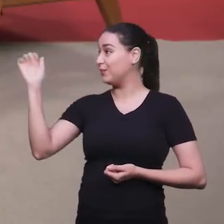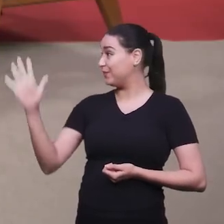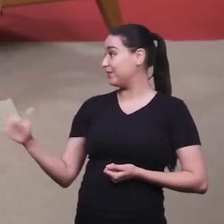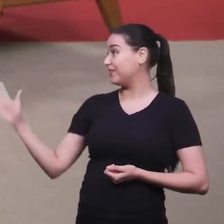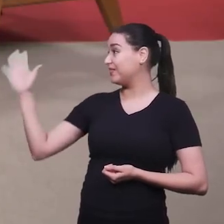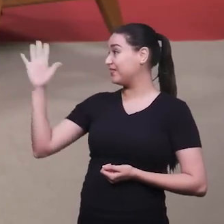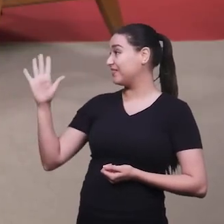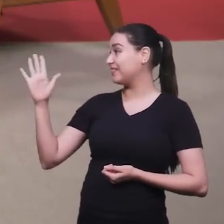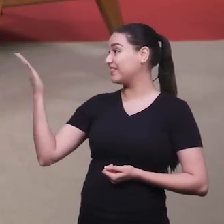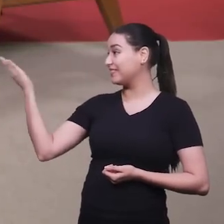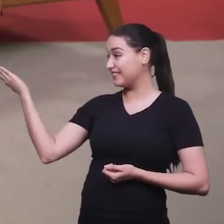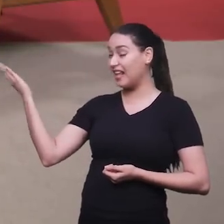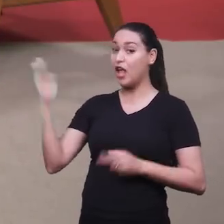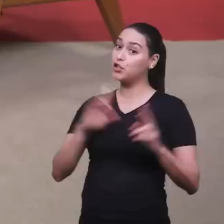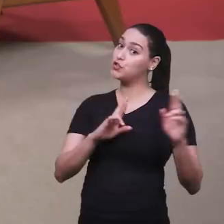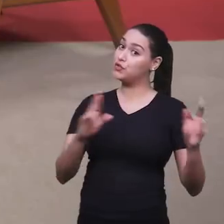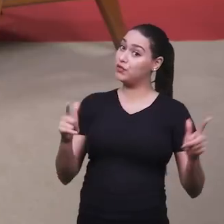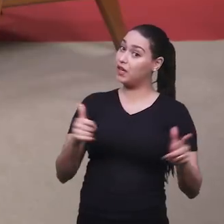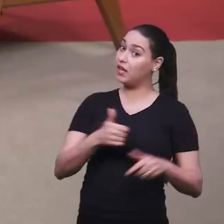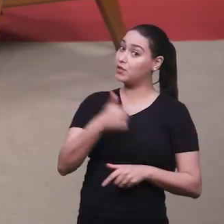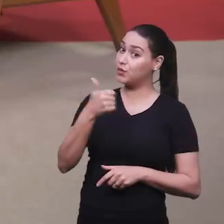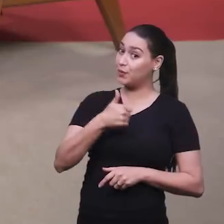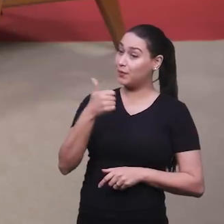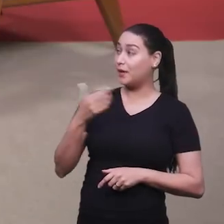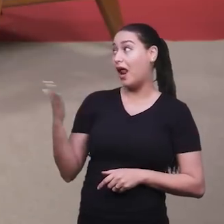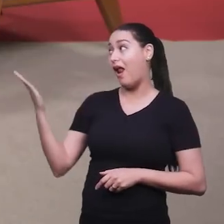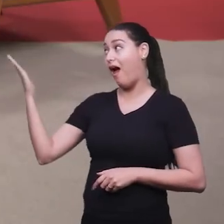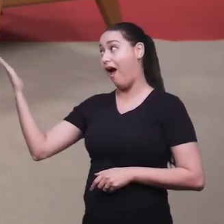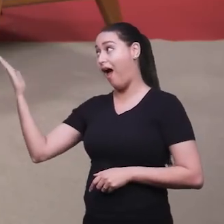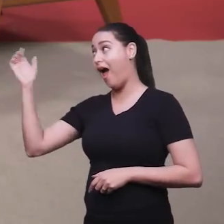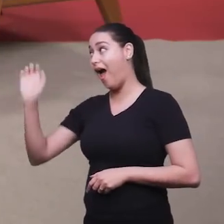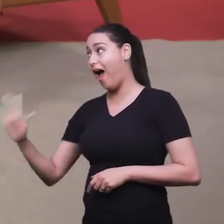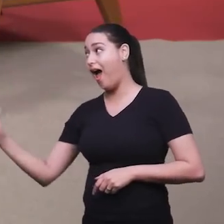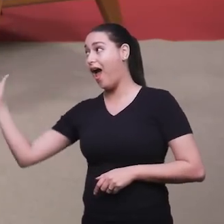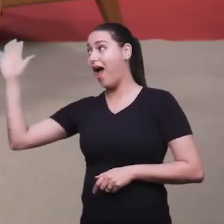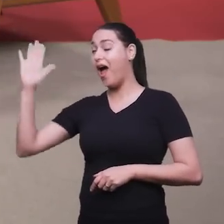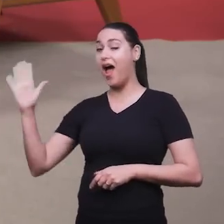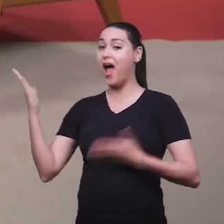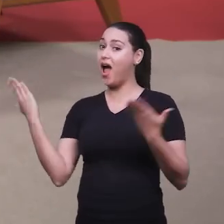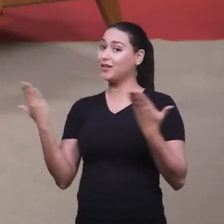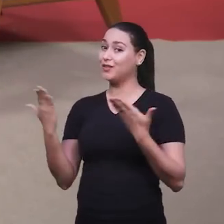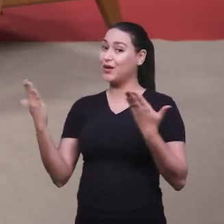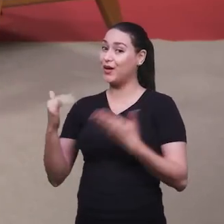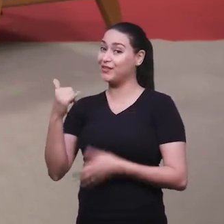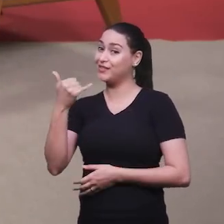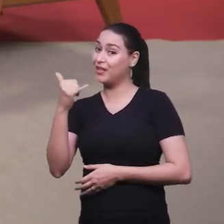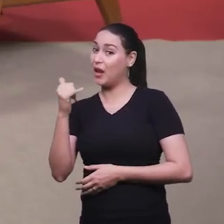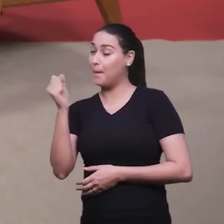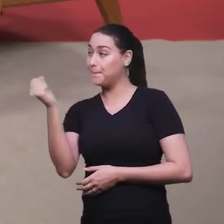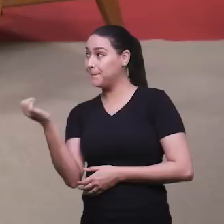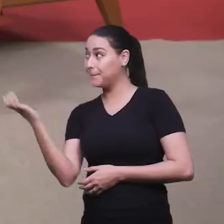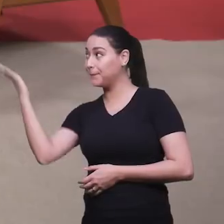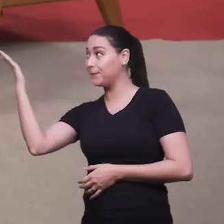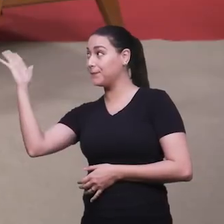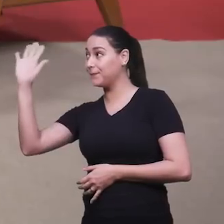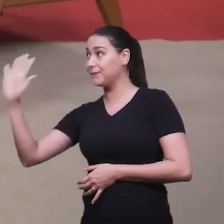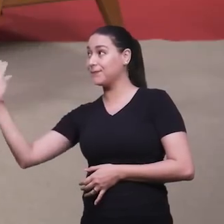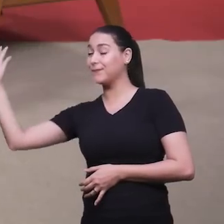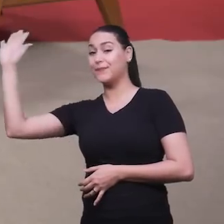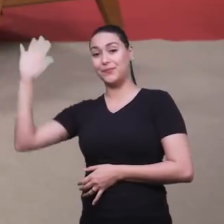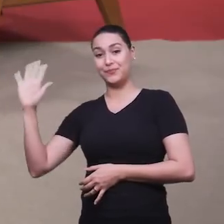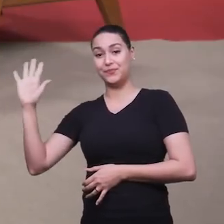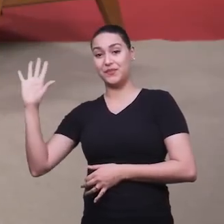na tela o quadradinho lá, o QR Code. Agora é com você. Que é diferente daquele primeiro. Este agora,